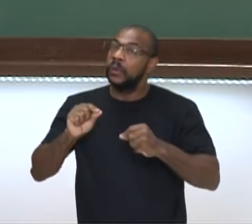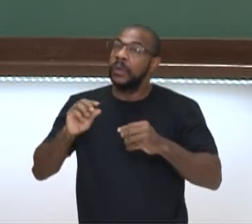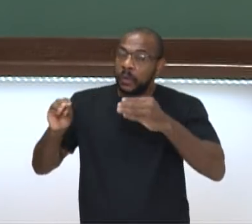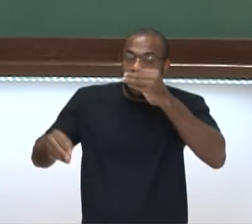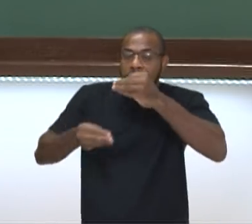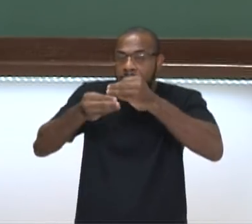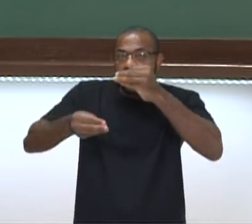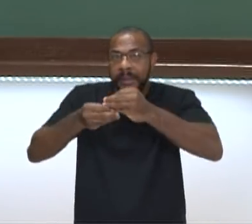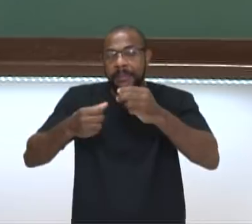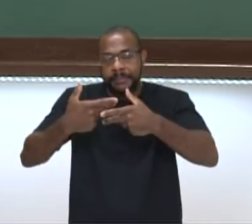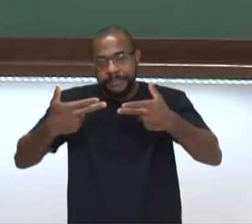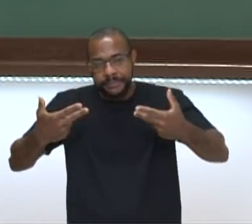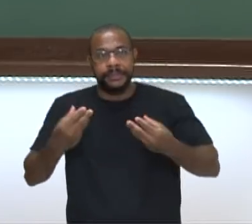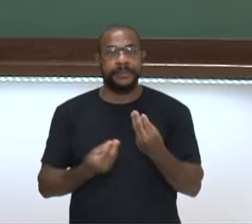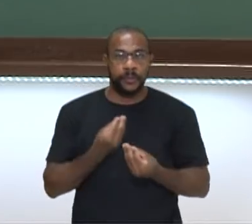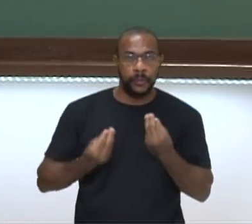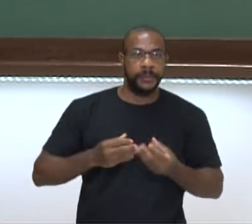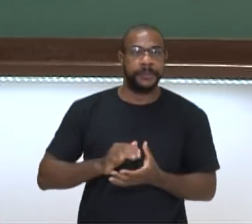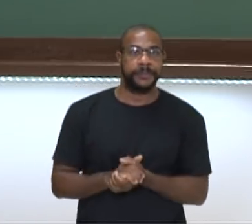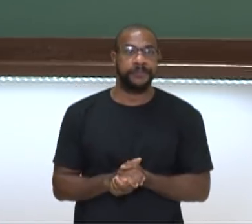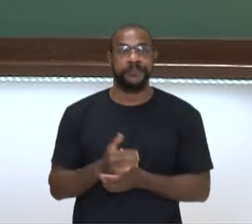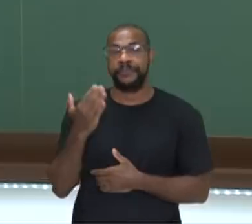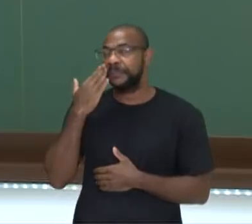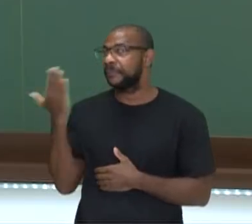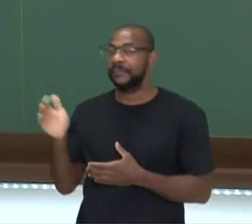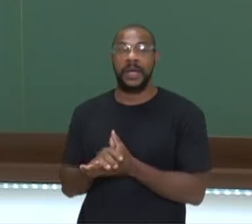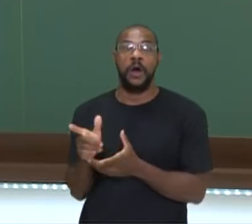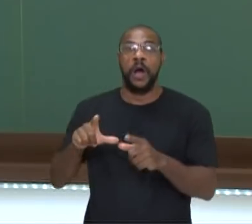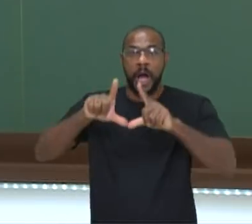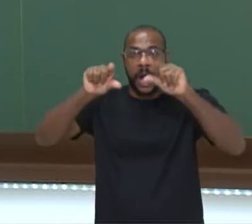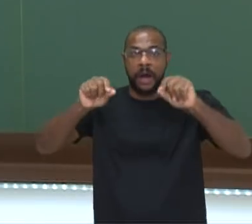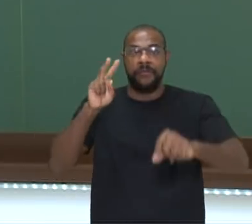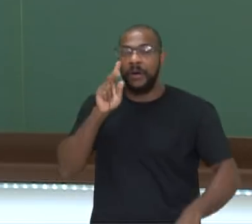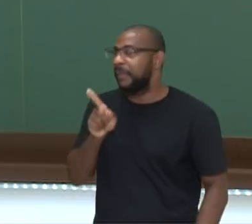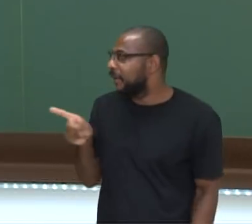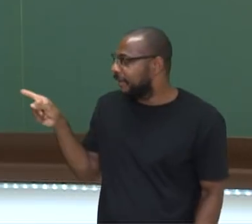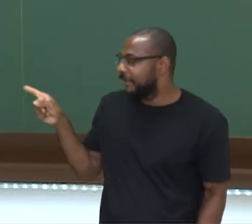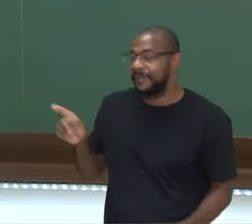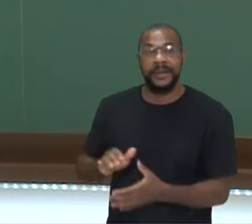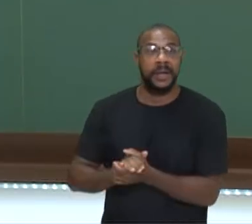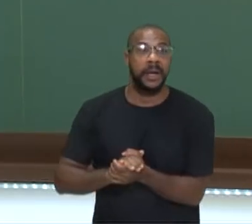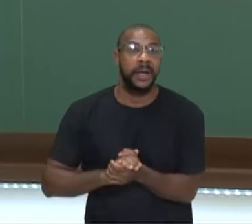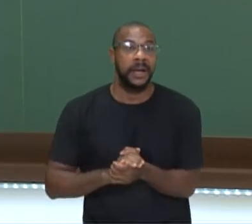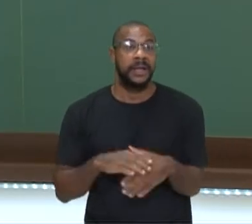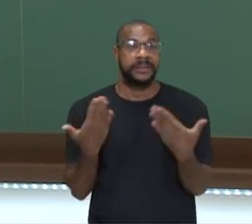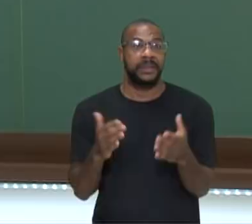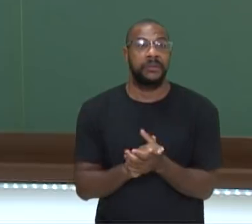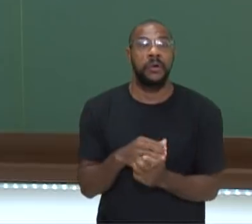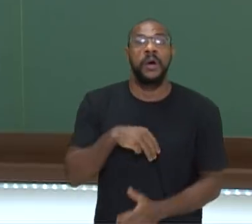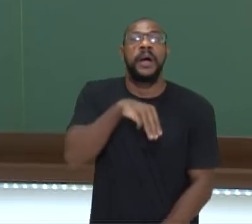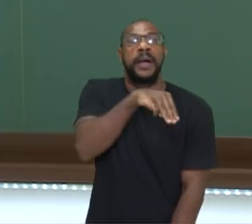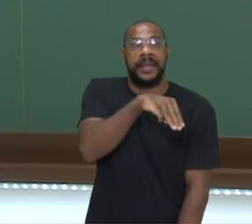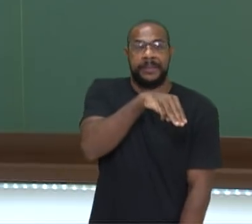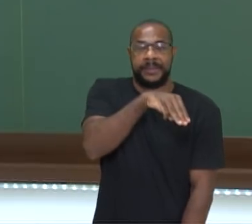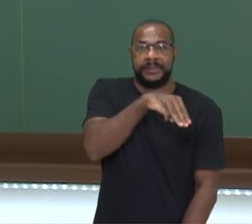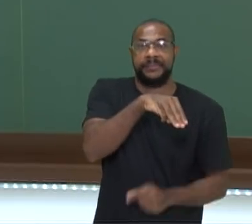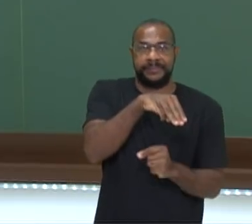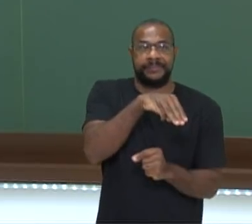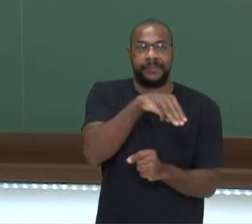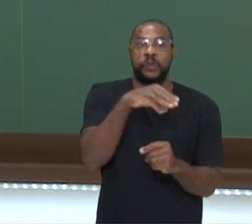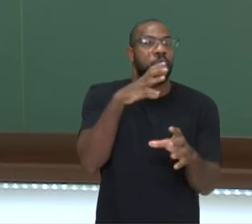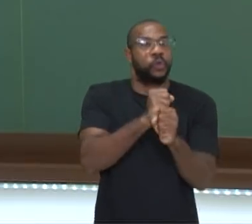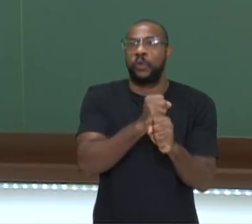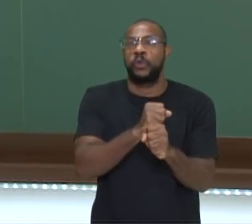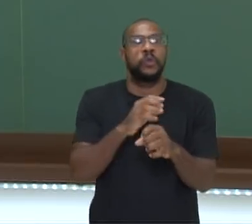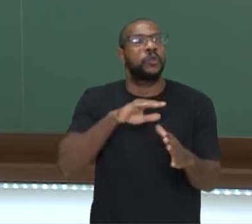ter exatamente a pergunta que foi feita. Então, aplicando aqui, o montante, portanto, nós temos que é 680, o